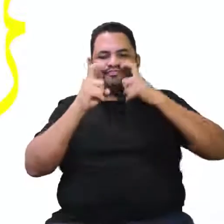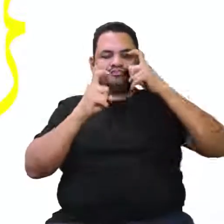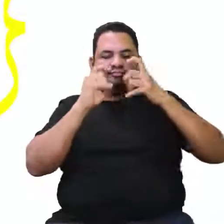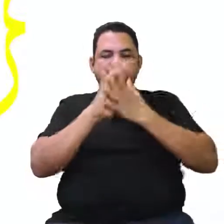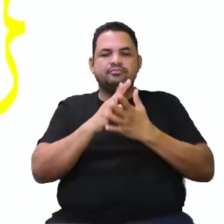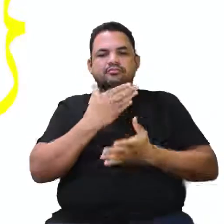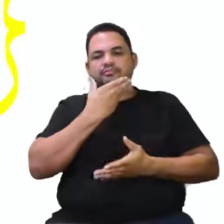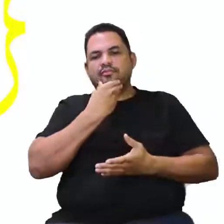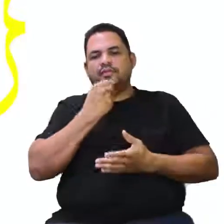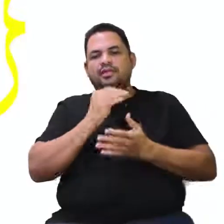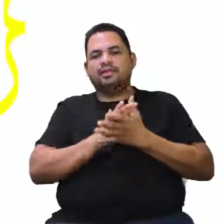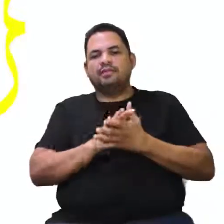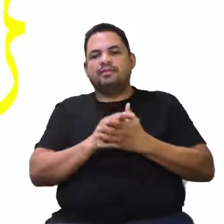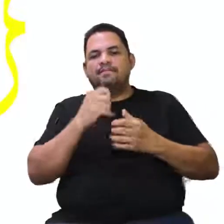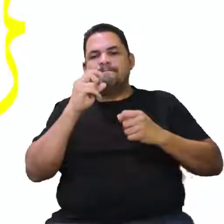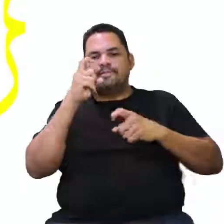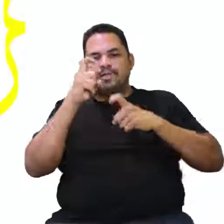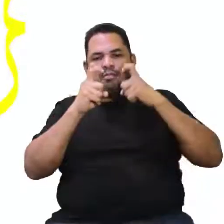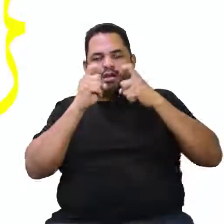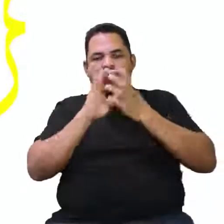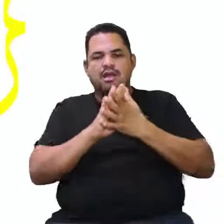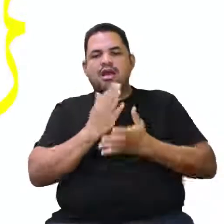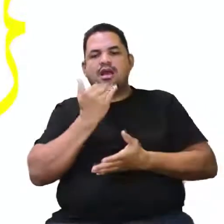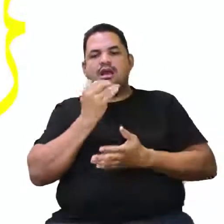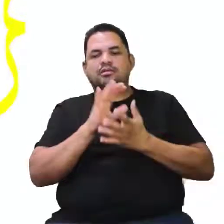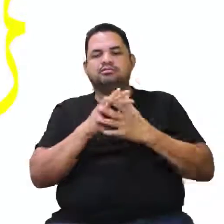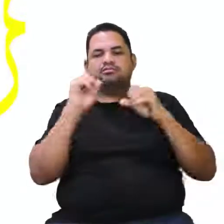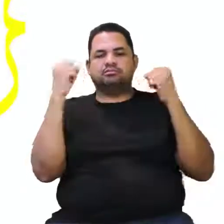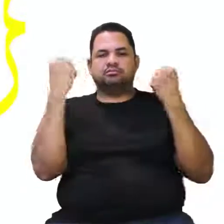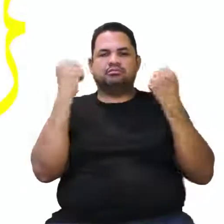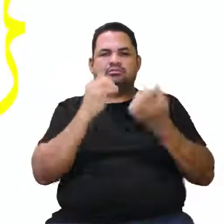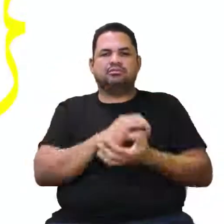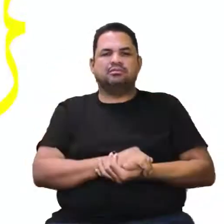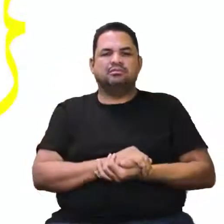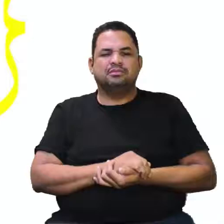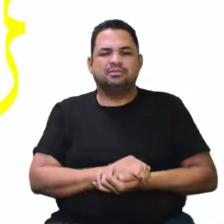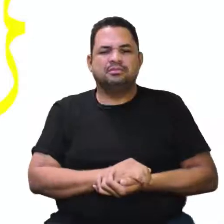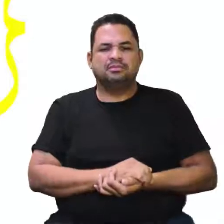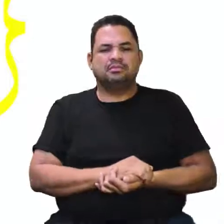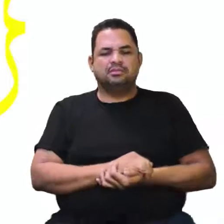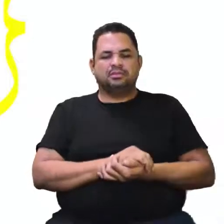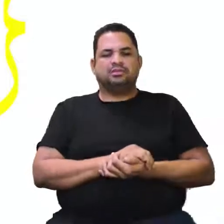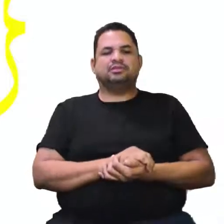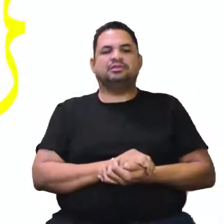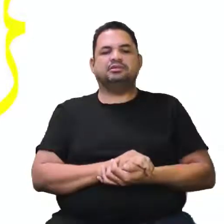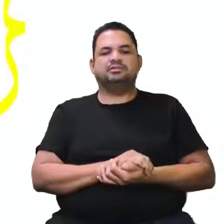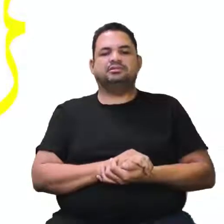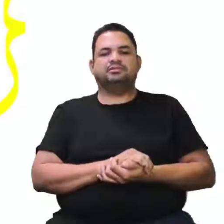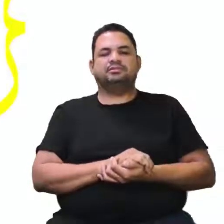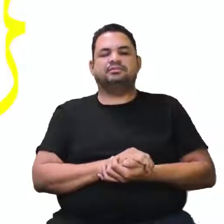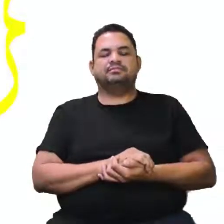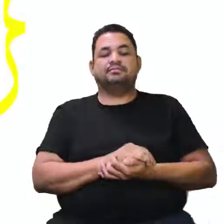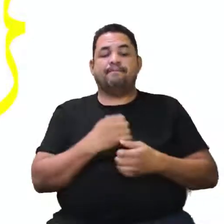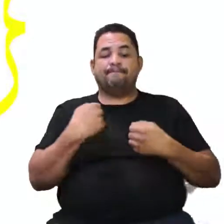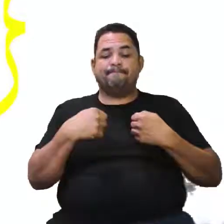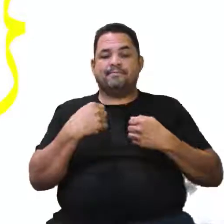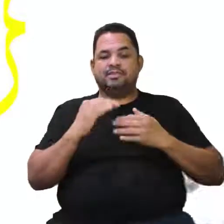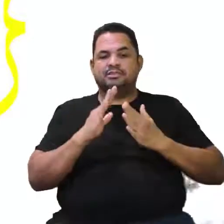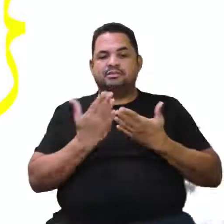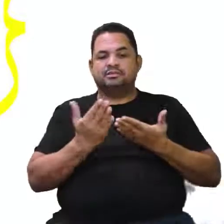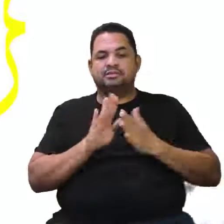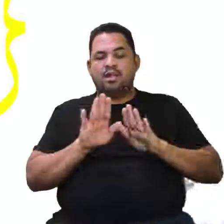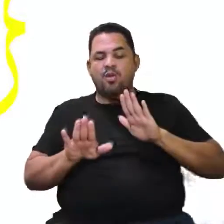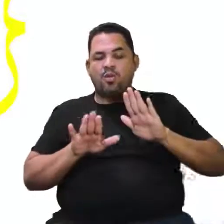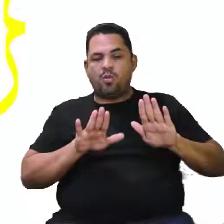excessiva com a alimentação e com exercícios físicos, tá? Mas a gente tem que ter um contraponto,